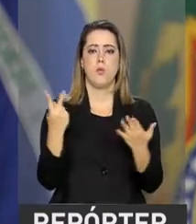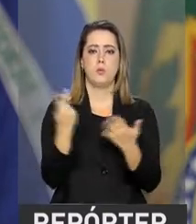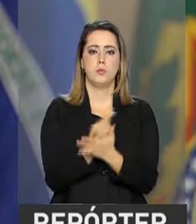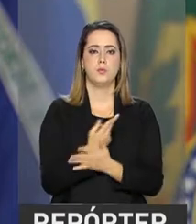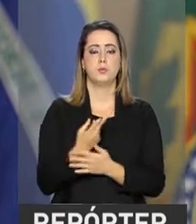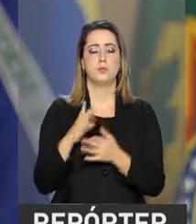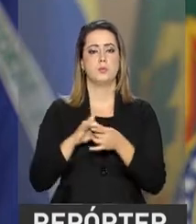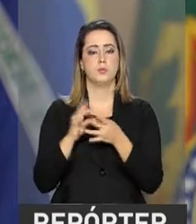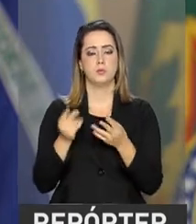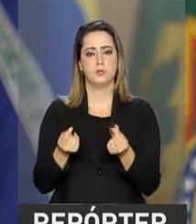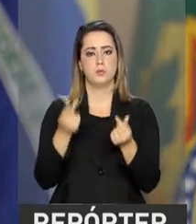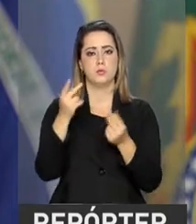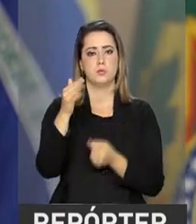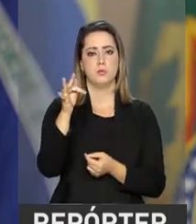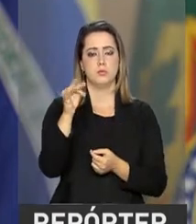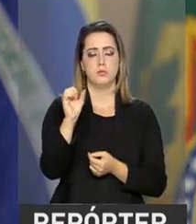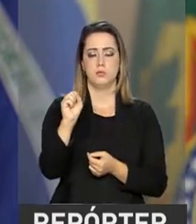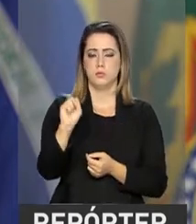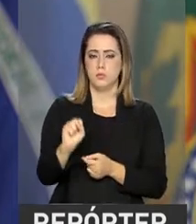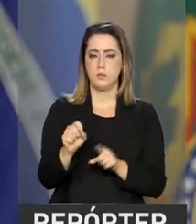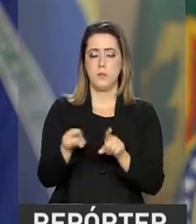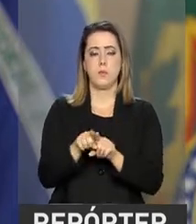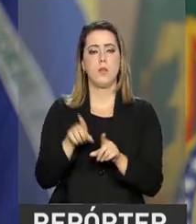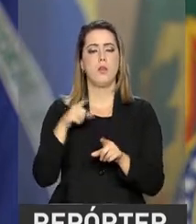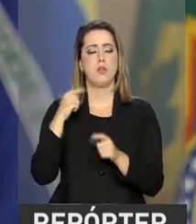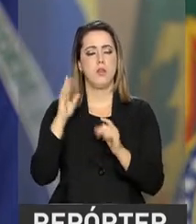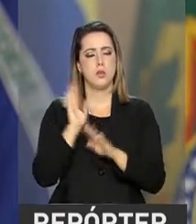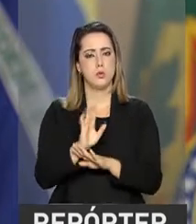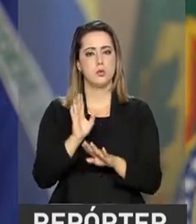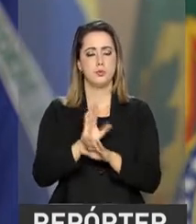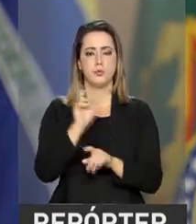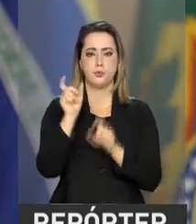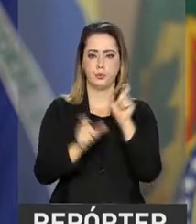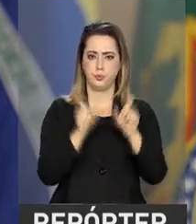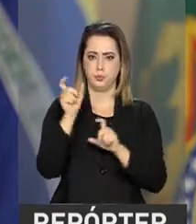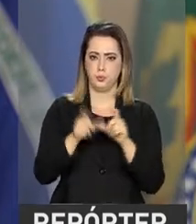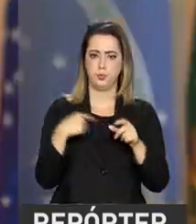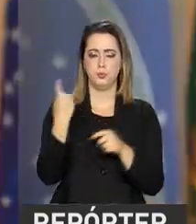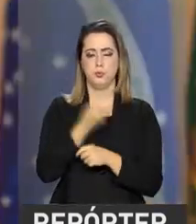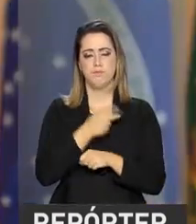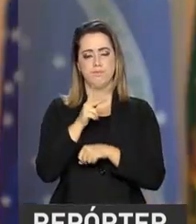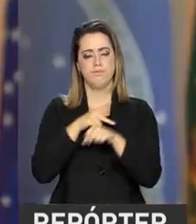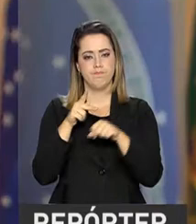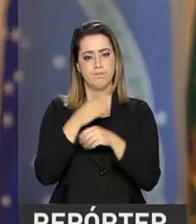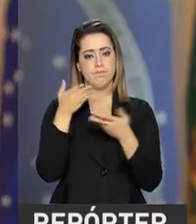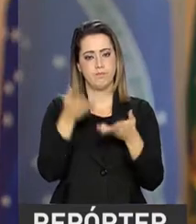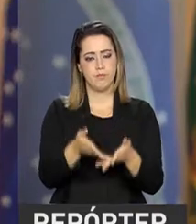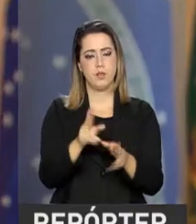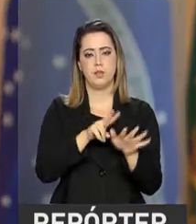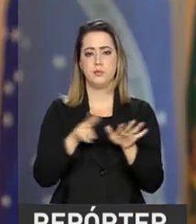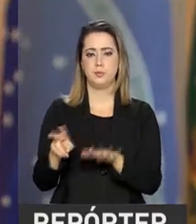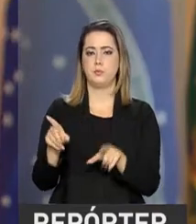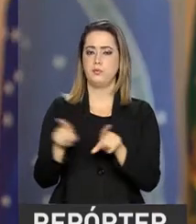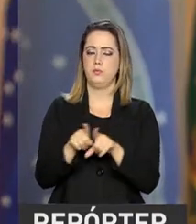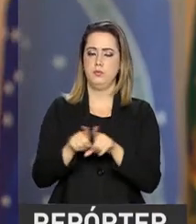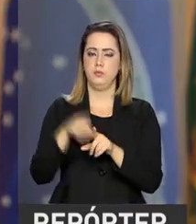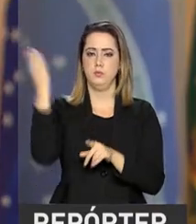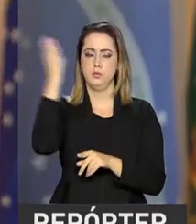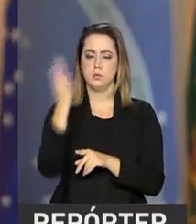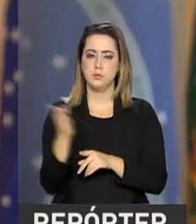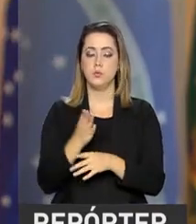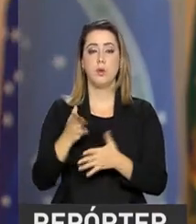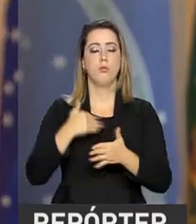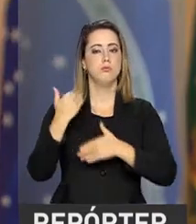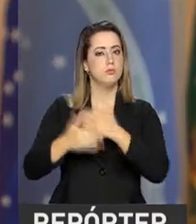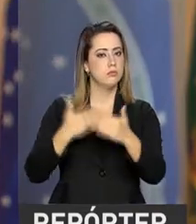contas inativas do fundo de garantia que tanto ajudou os nossos trabalhadores essa semana também o brasil ficou